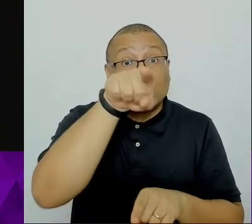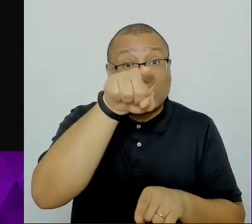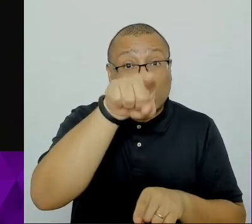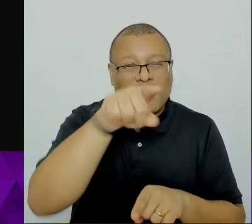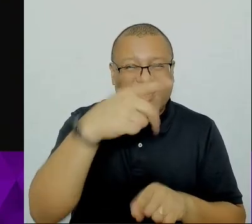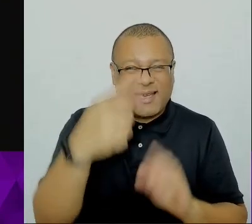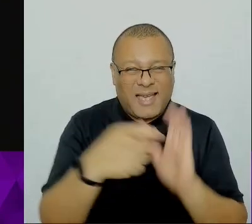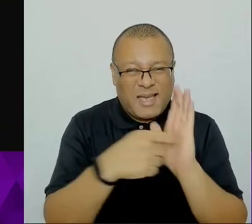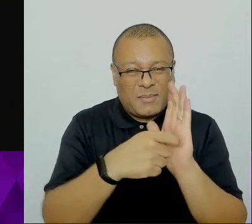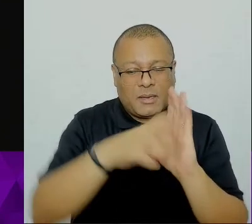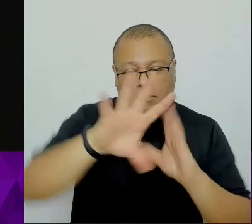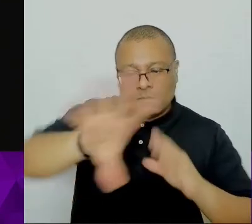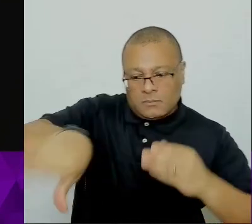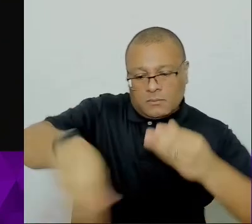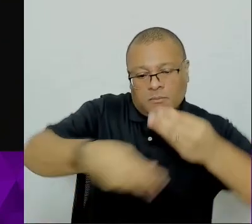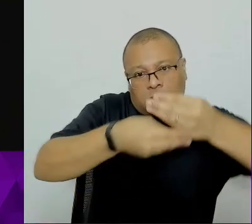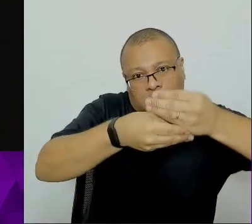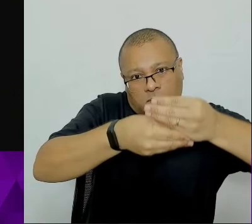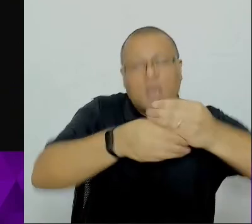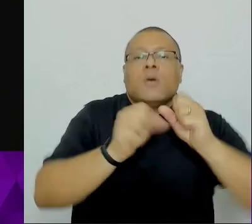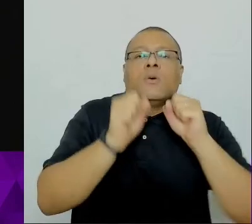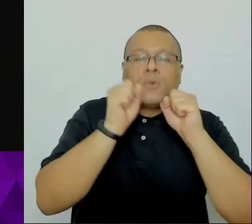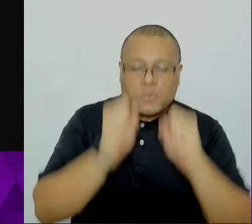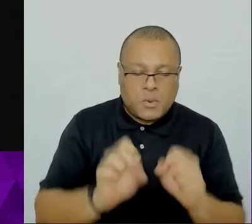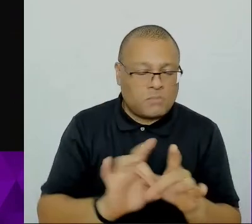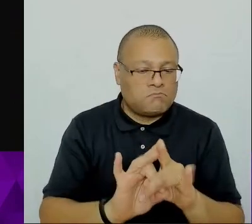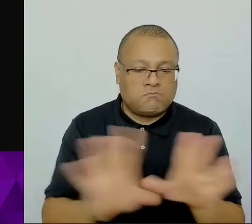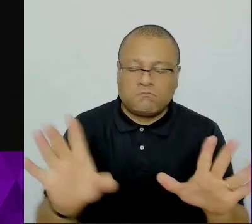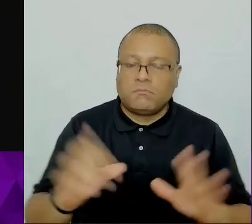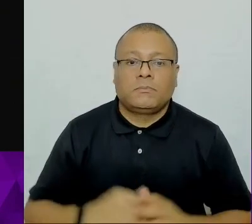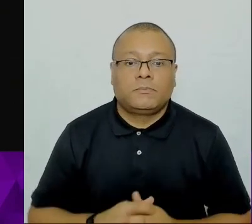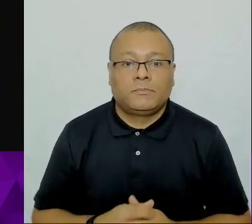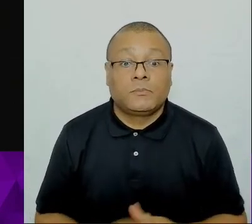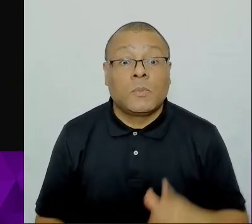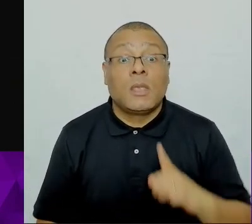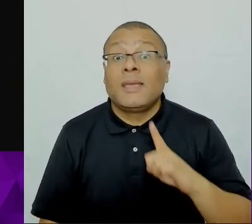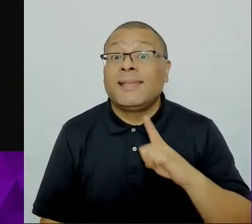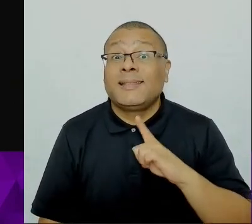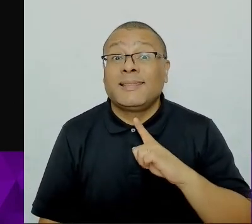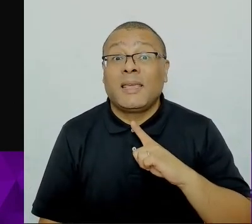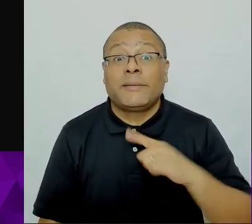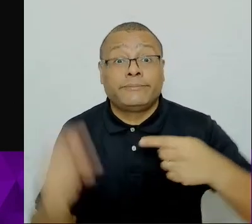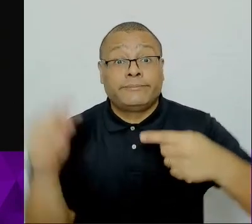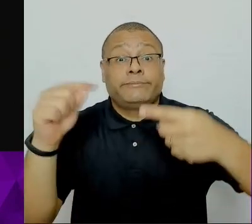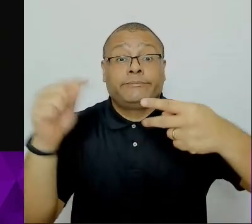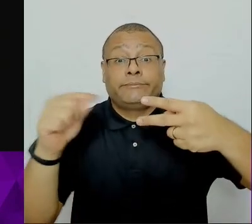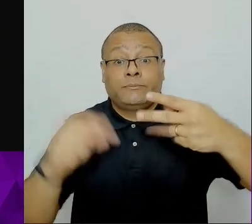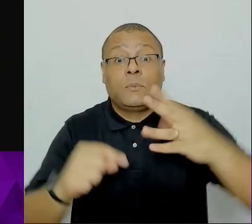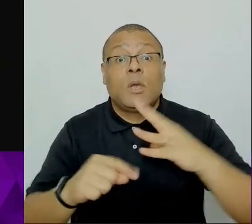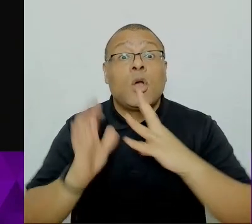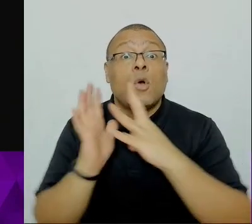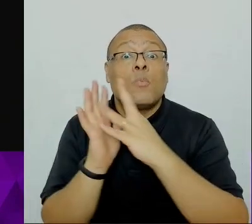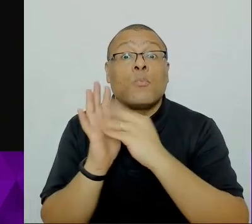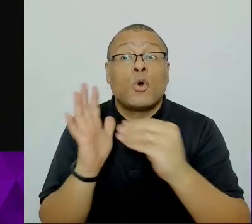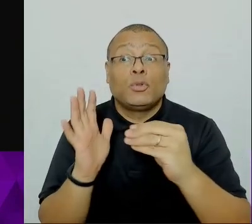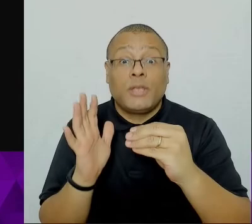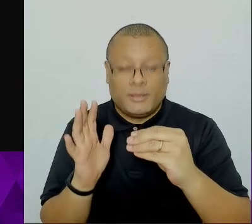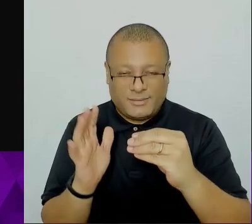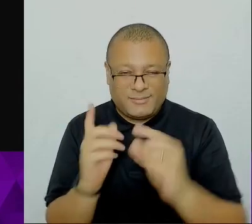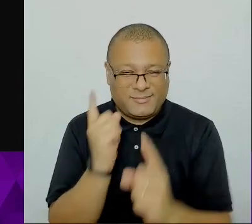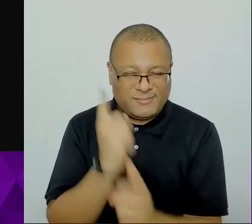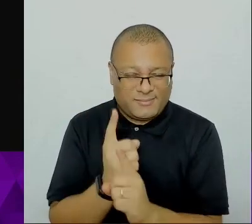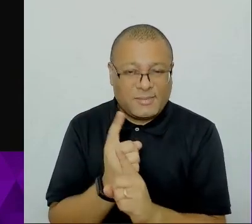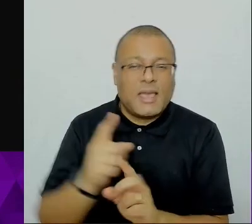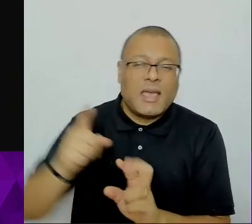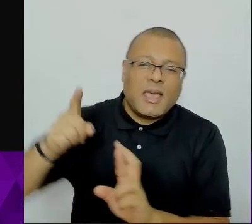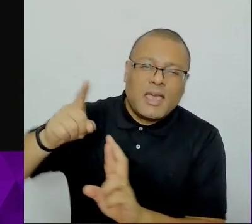aplicação diretamente, tá? Então, aqui tem vários modelos, né, checkpoints mesmo com referência,